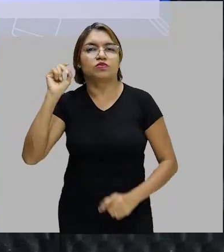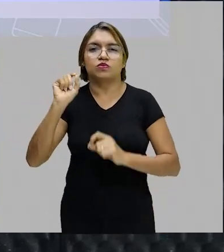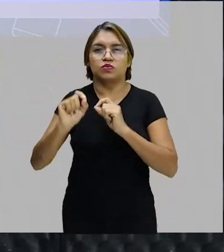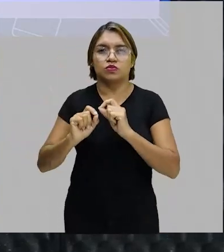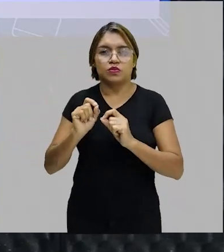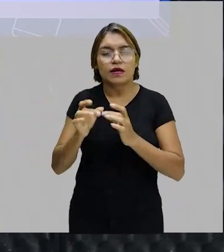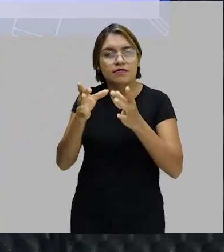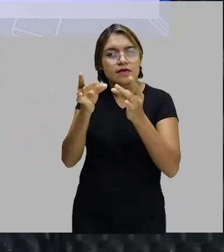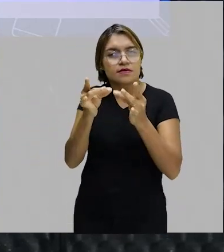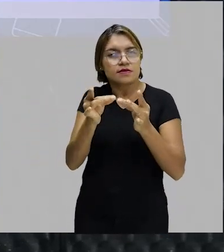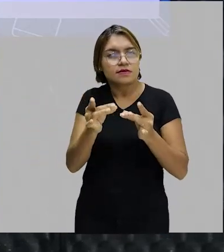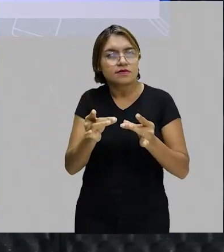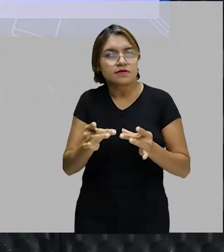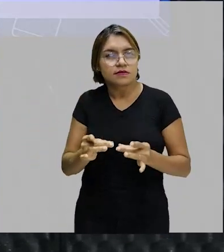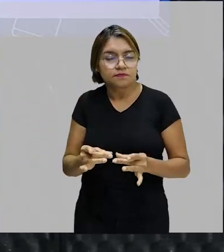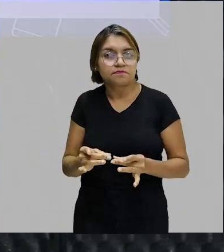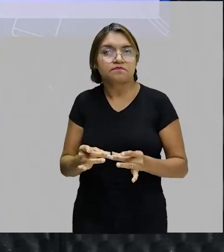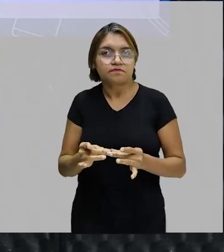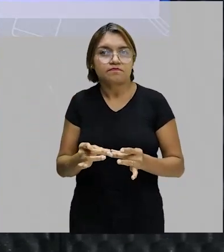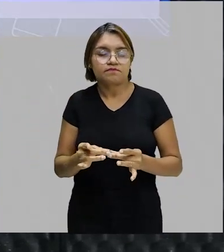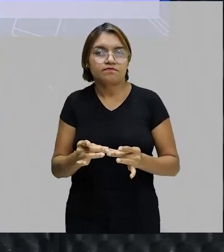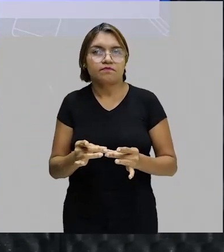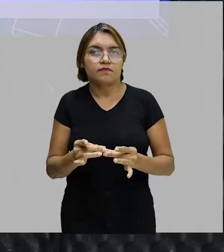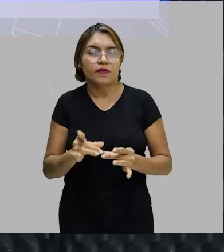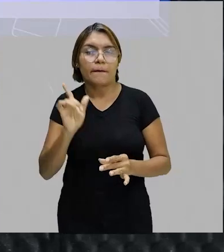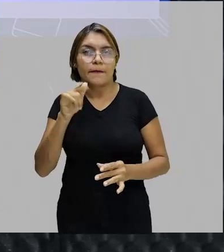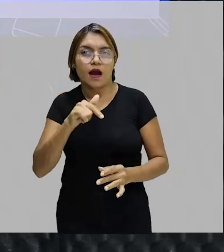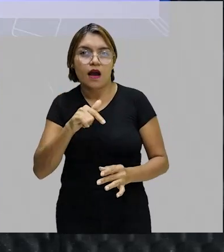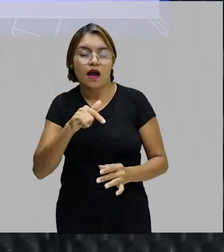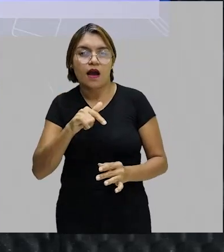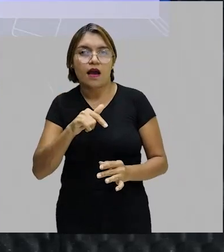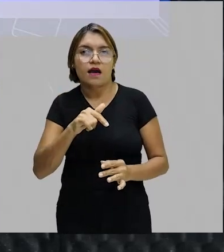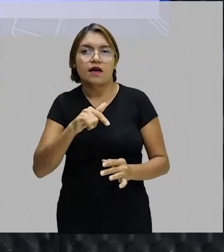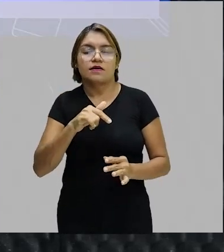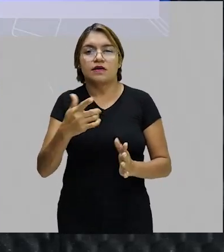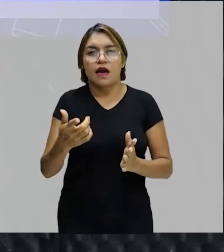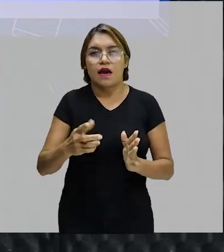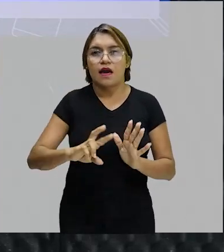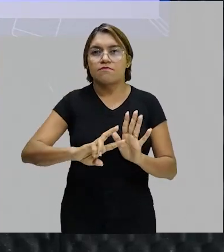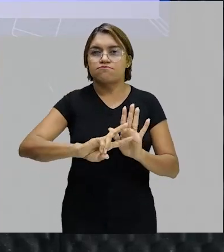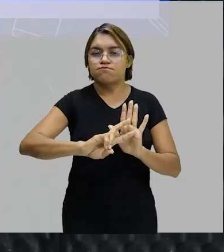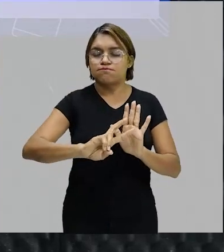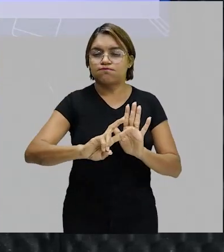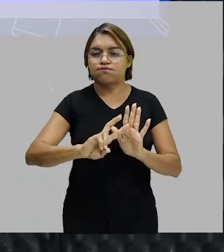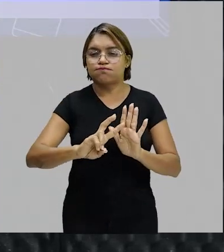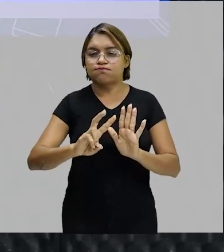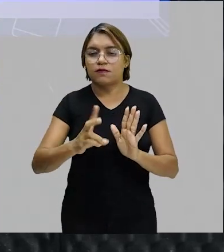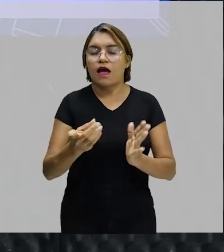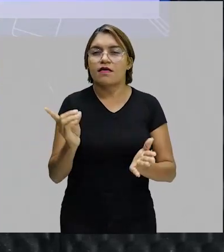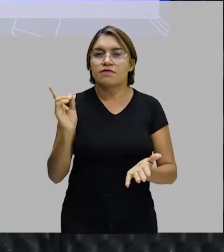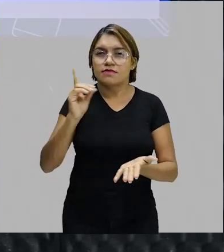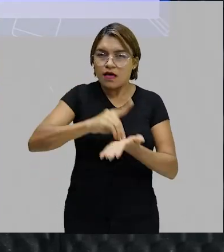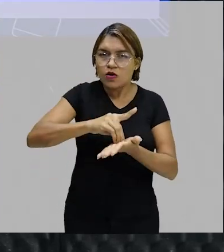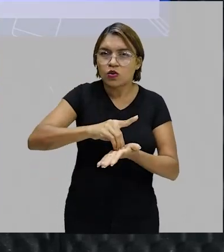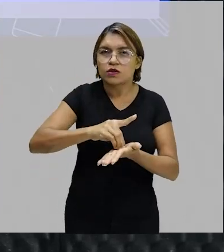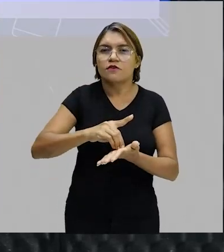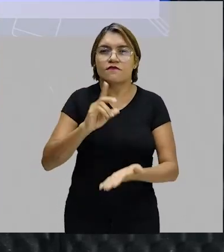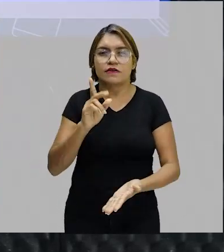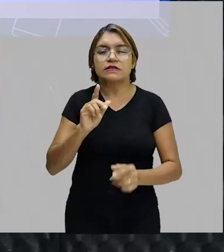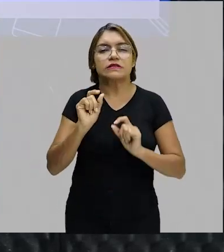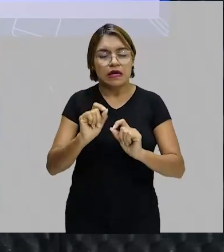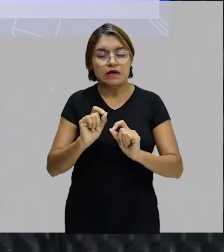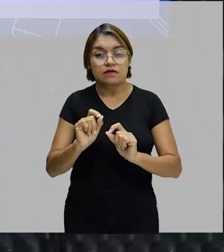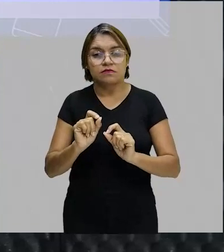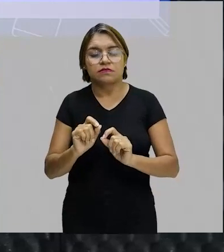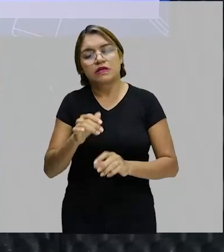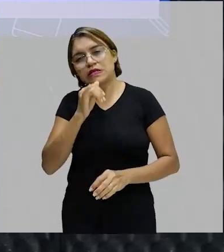mais descritiva, mais denotativa, sem aquele tanto de figuras de linguagem que eram utilizadas no barroco, né? Eles usavam